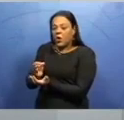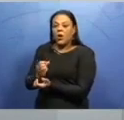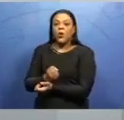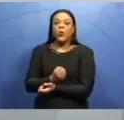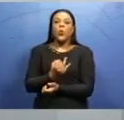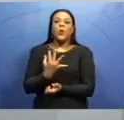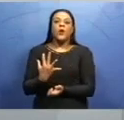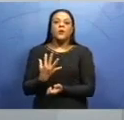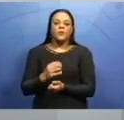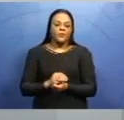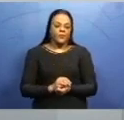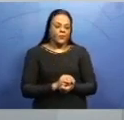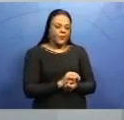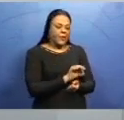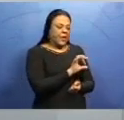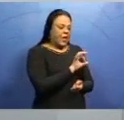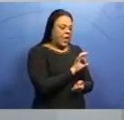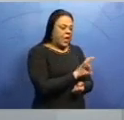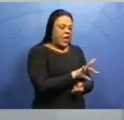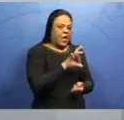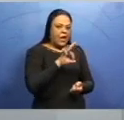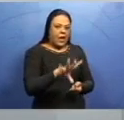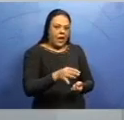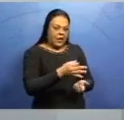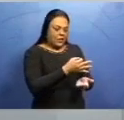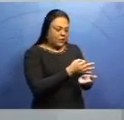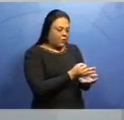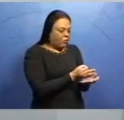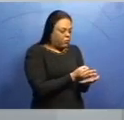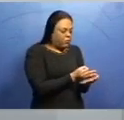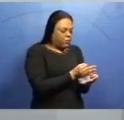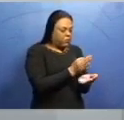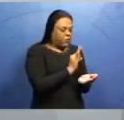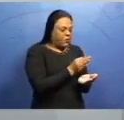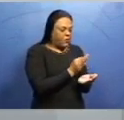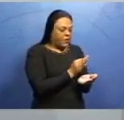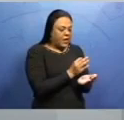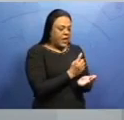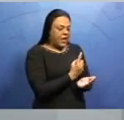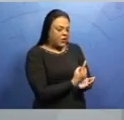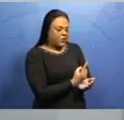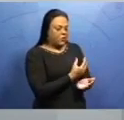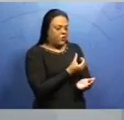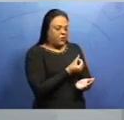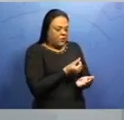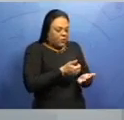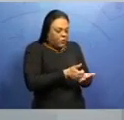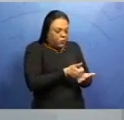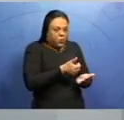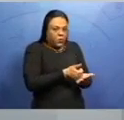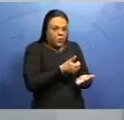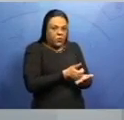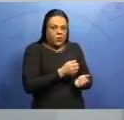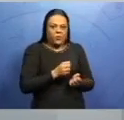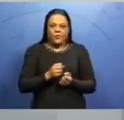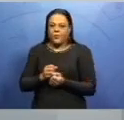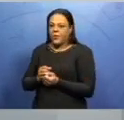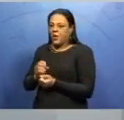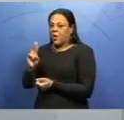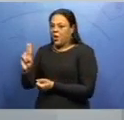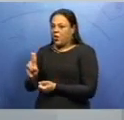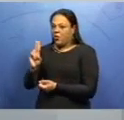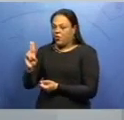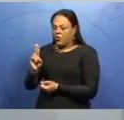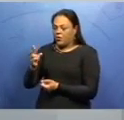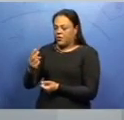Cada xícara, nós vimos lá na correspondência, que corresponde a 16 colheres. Se eu vou usar 2